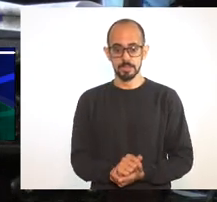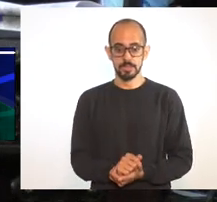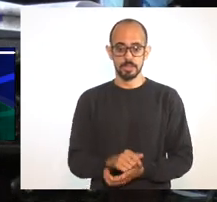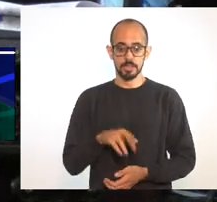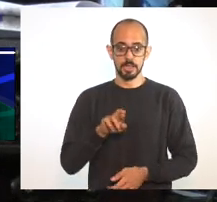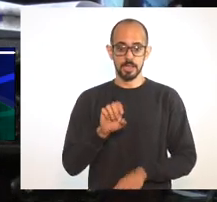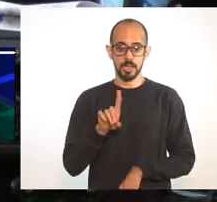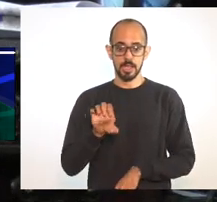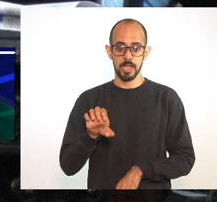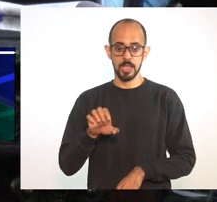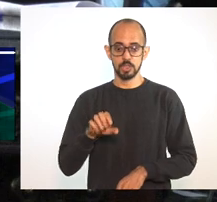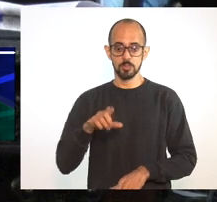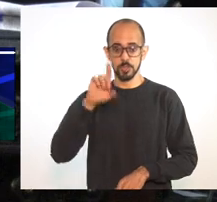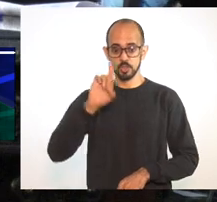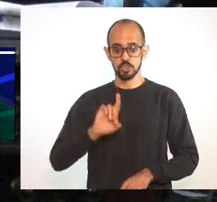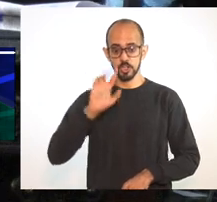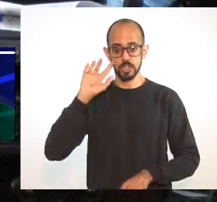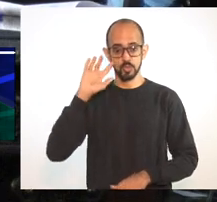de Decidir,